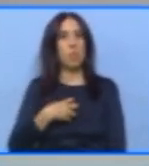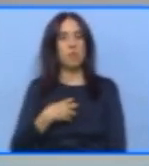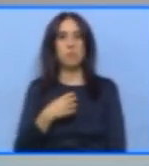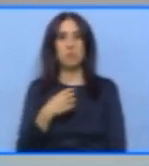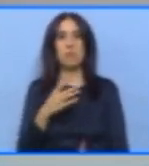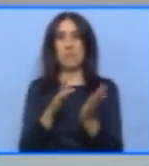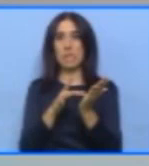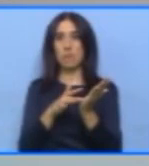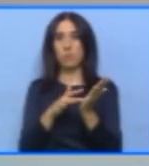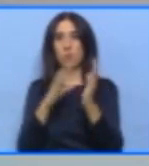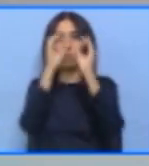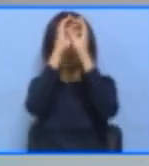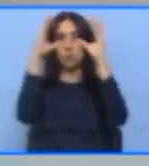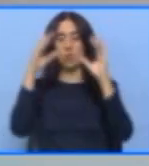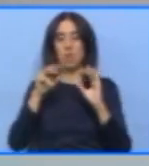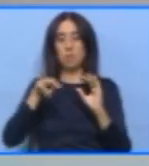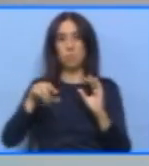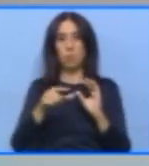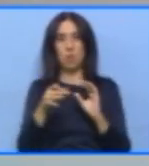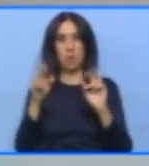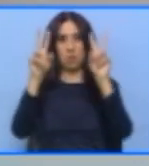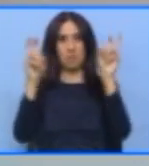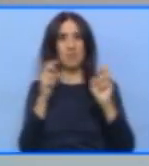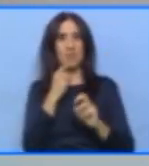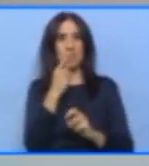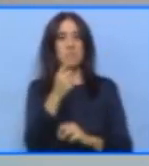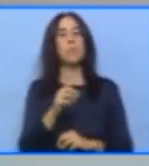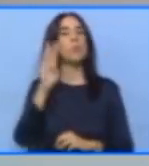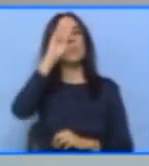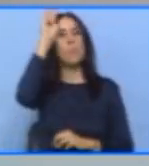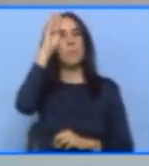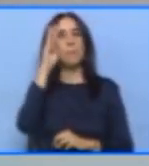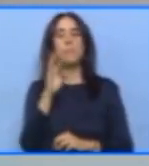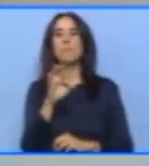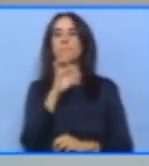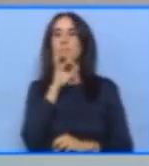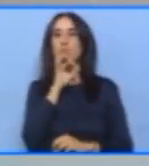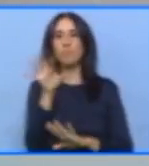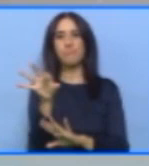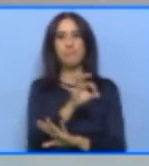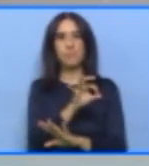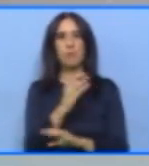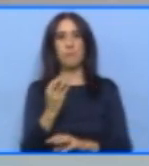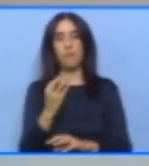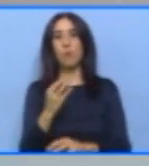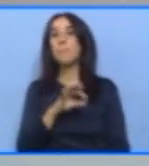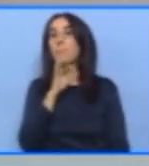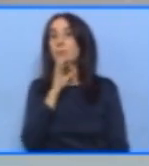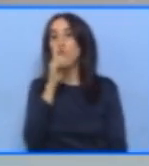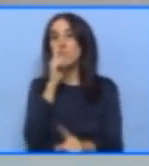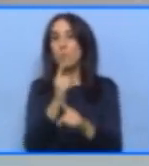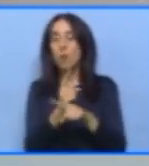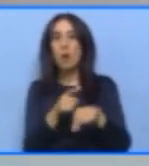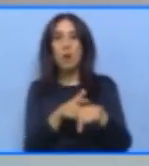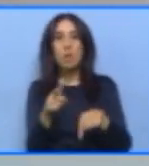no livro O Visionário de Nampula, quando o Papa o quis fazer bispo, aliás, como quis fazer bispo na mesmíssima